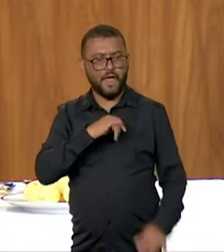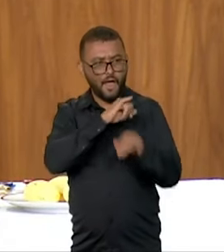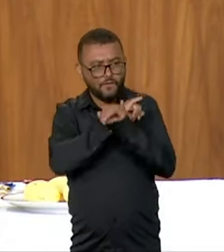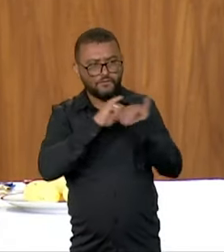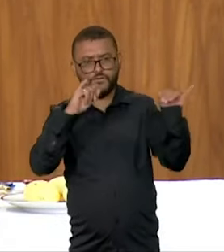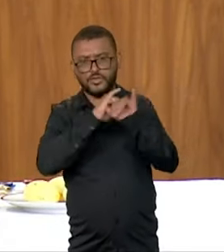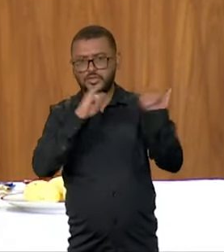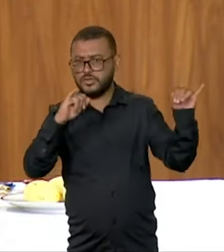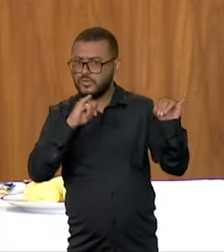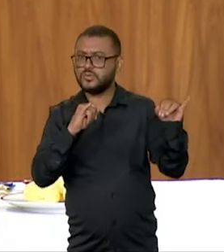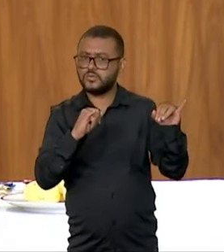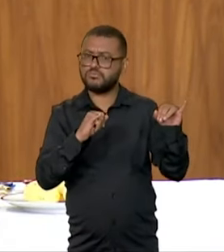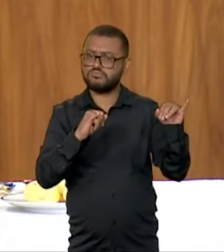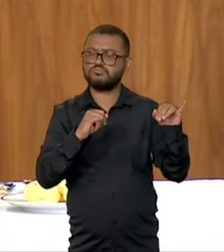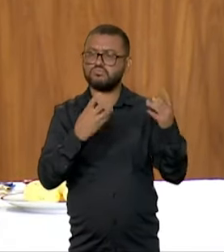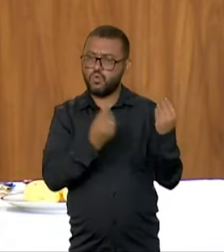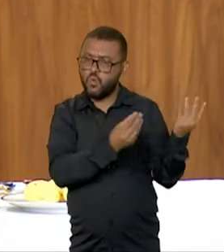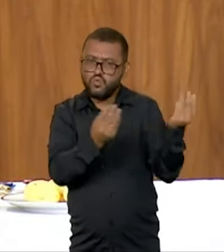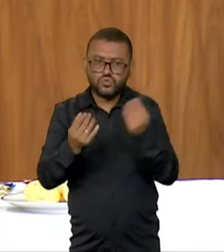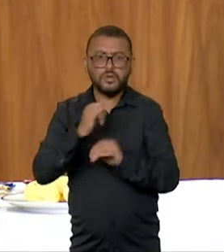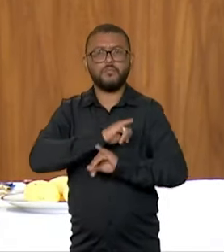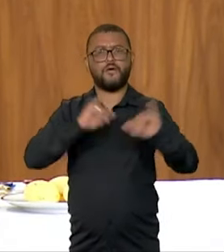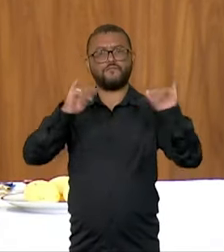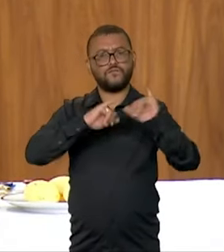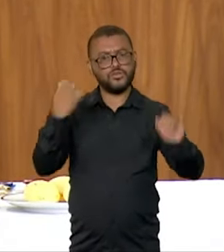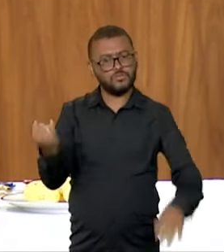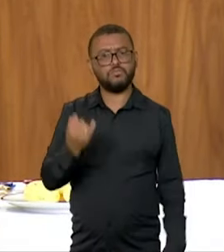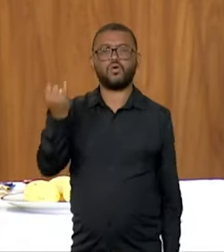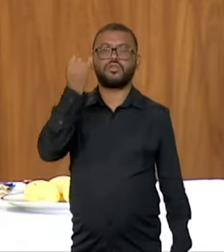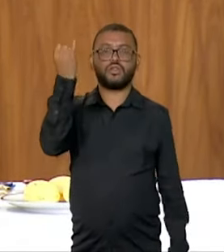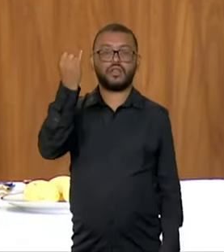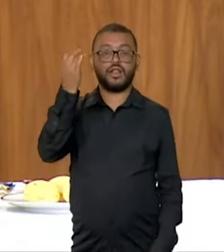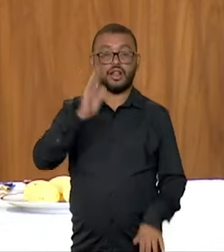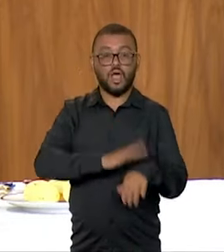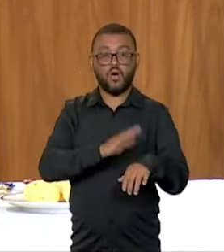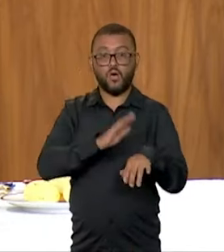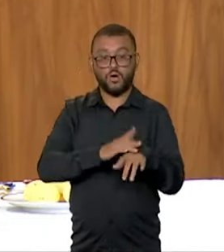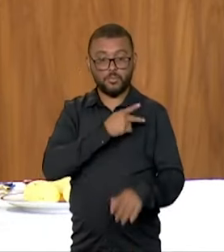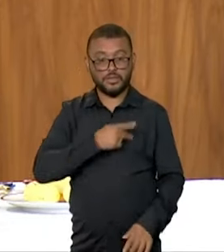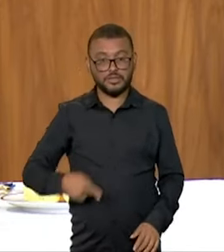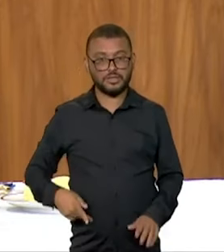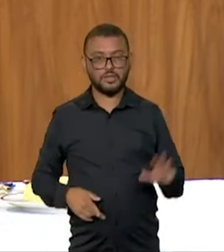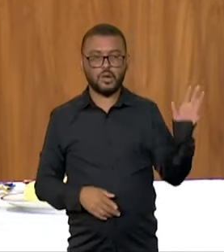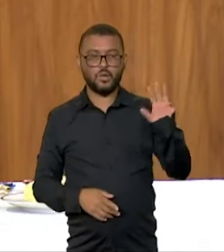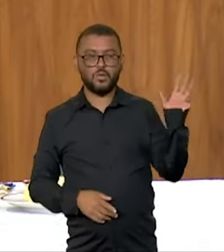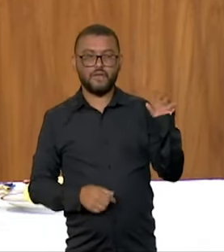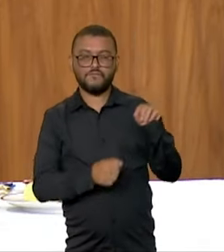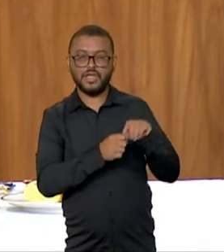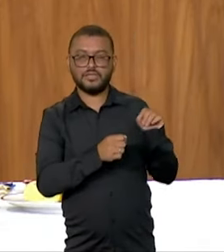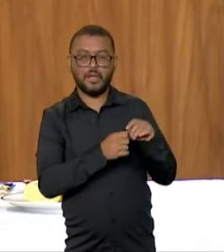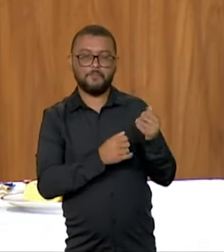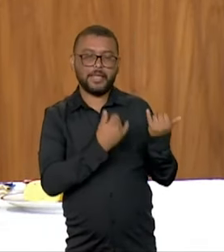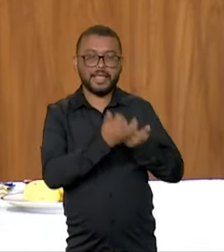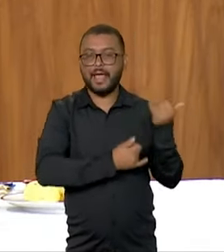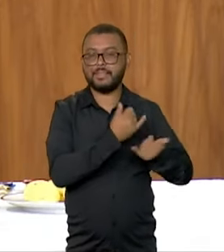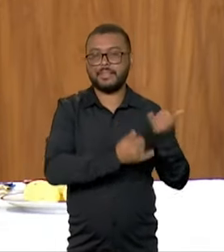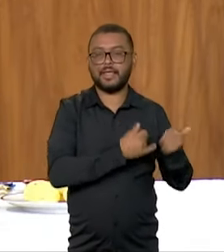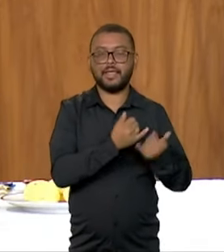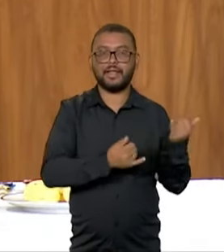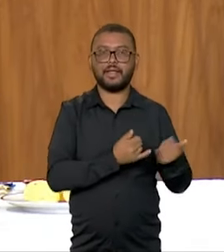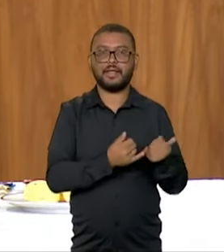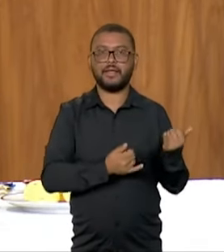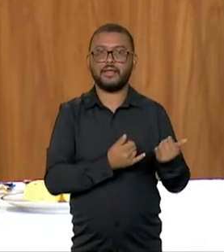anúncios tão significativos, no momento que o presidente Lula fez uma brincadeira como